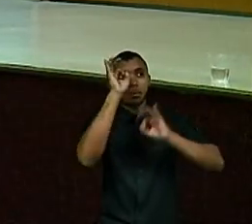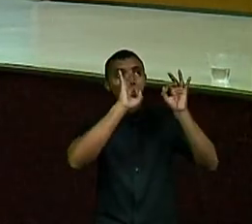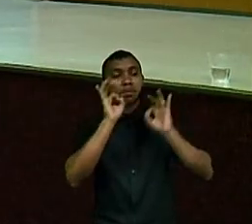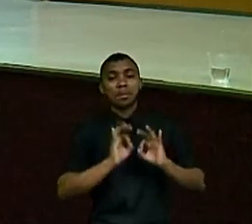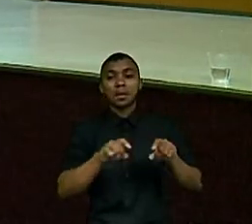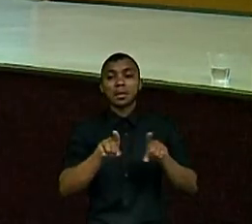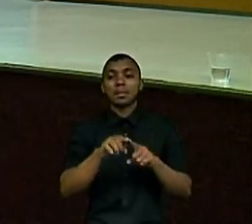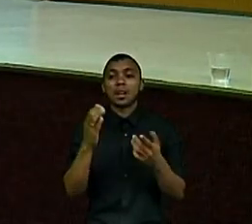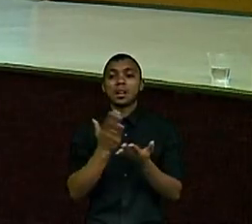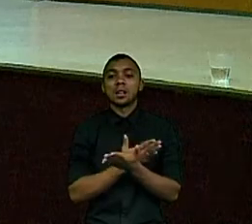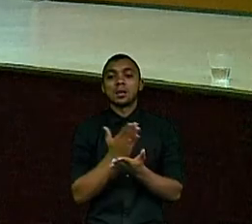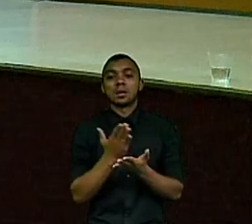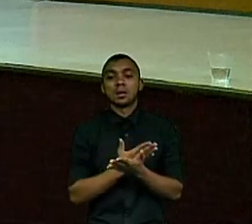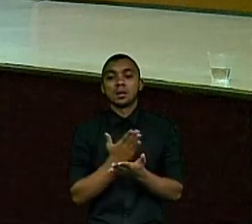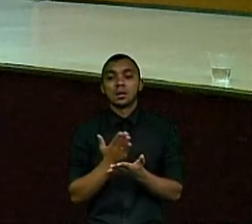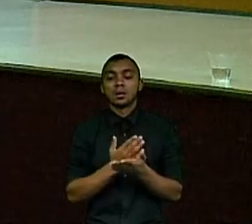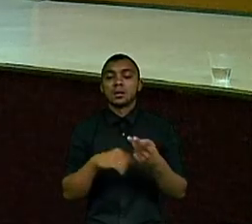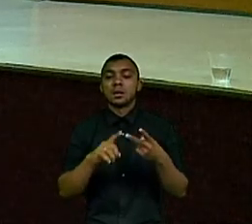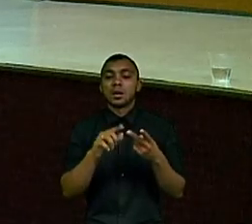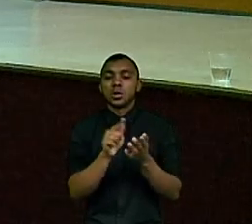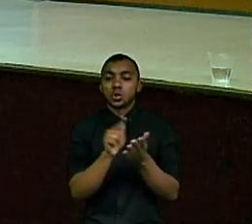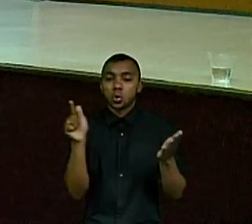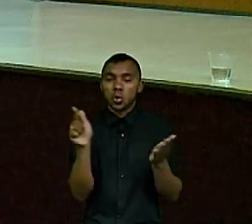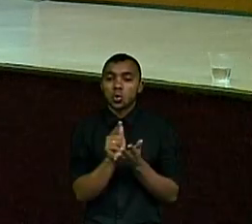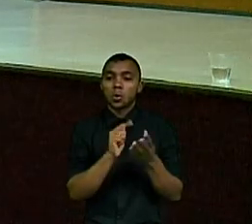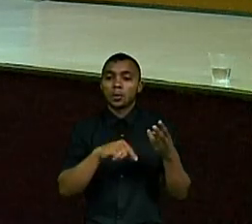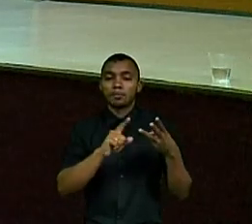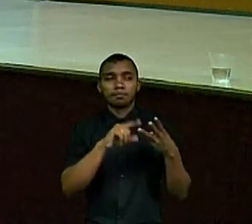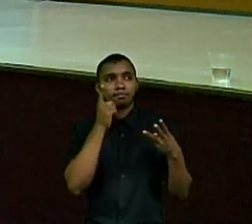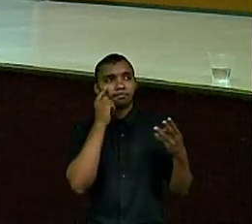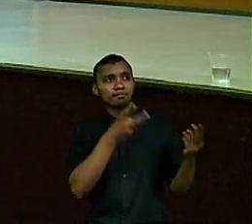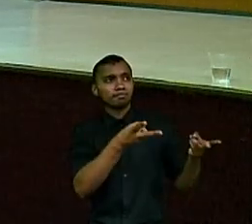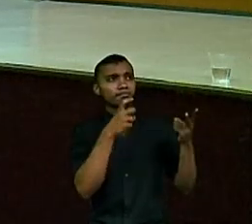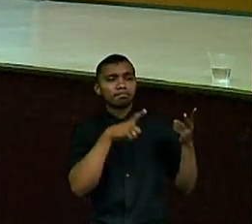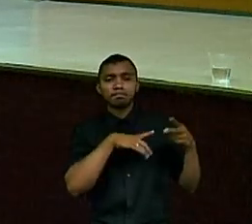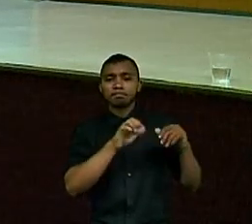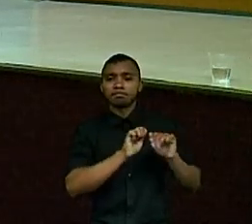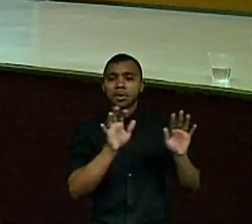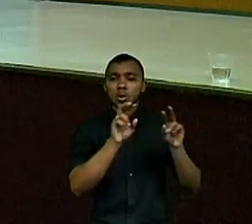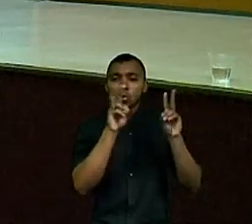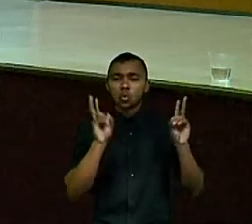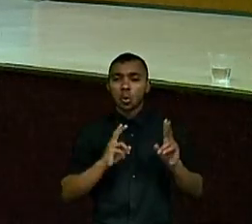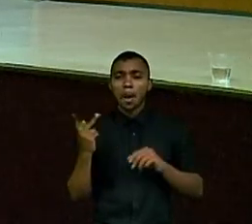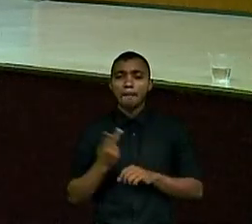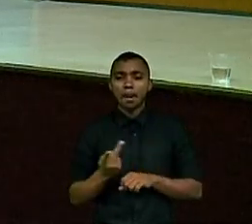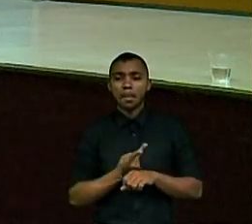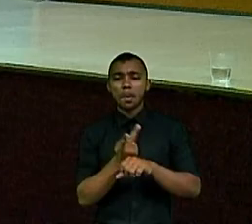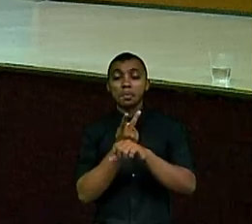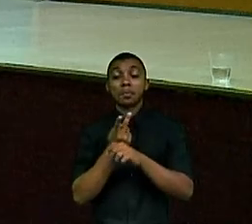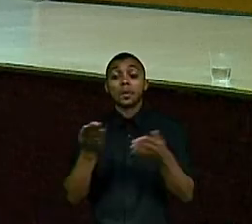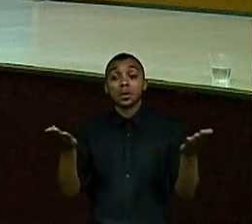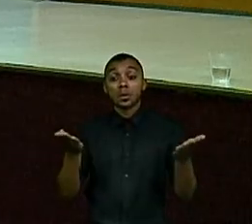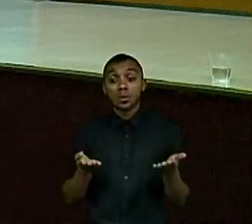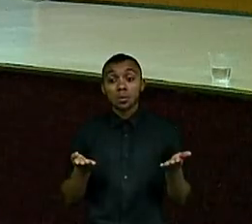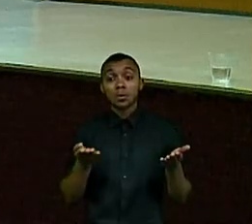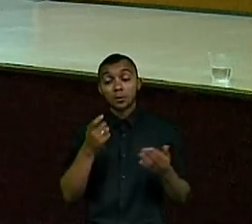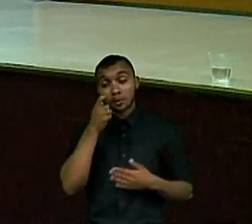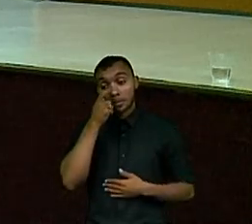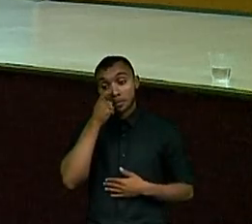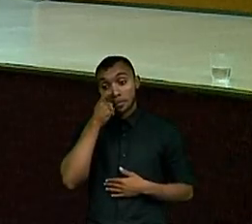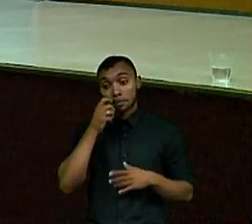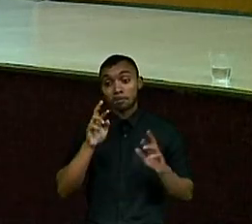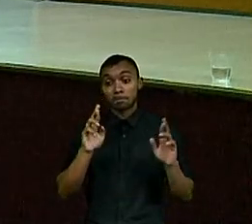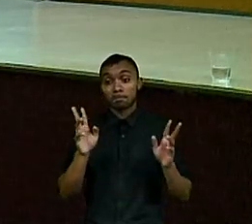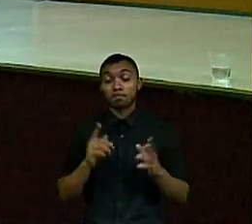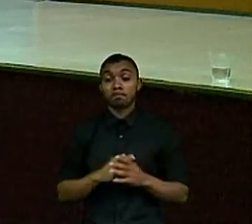livros didáticos os telejornais revelam claramente essa busca classificatória hoje a gente está caminhando de uma forma diferente né